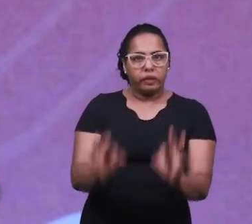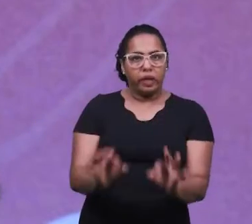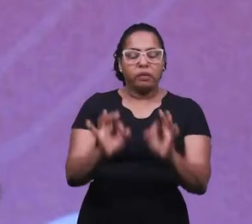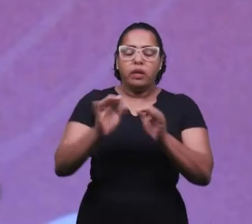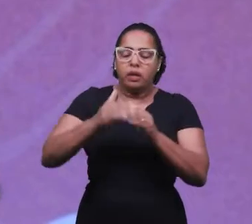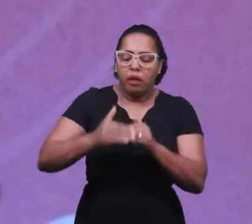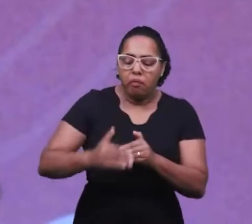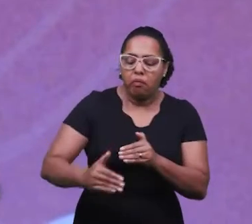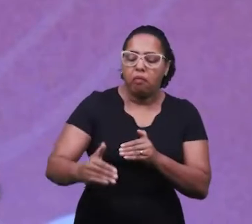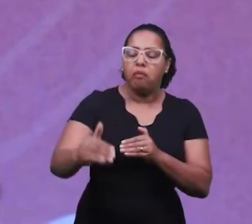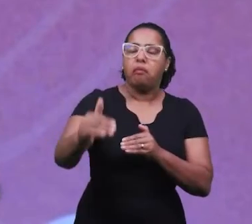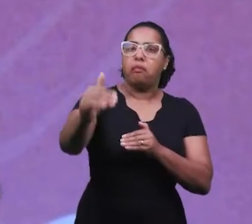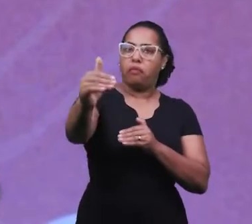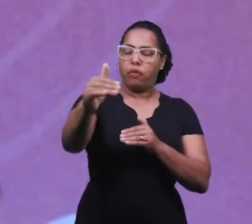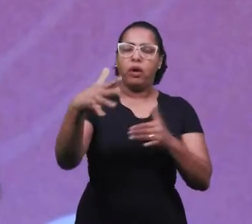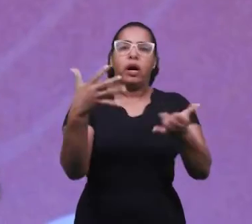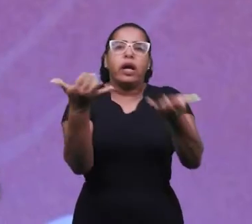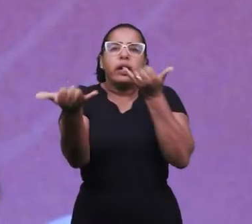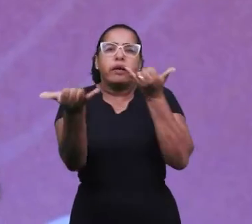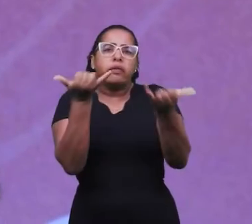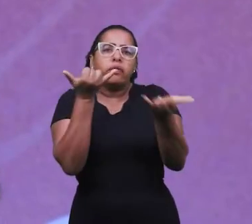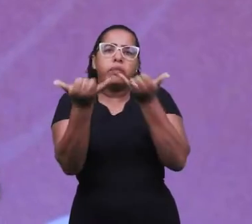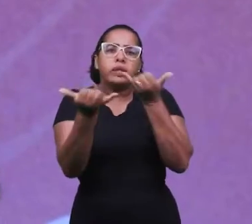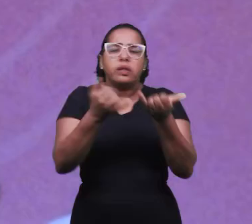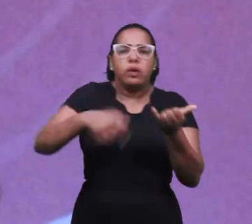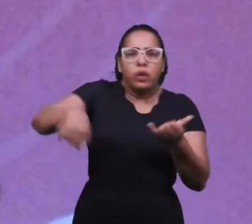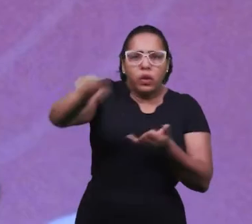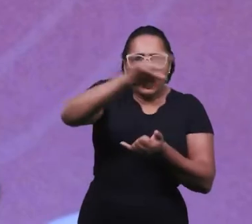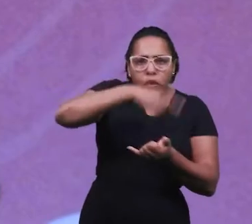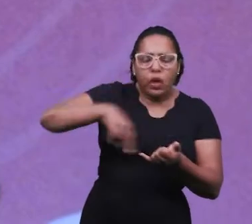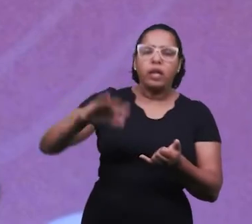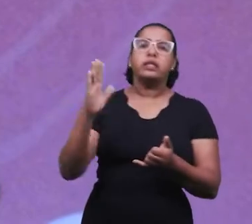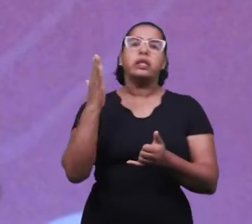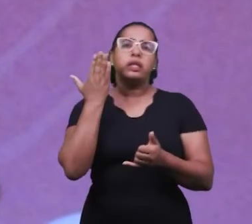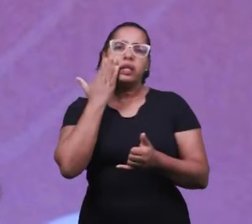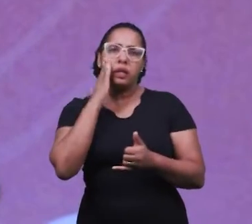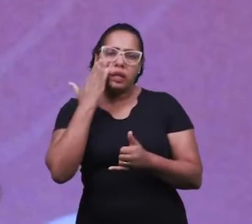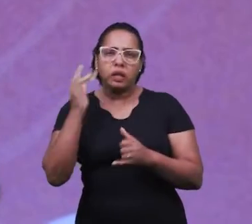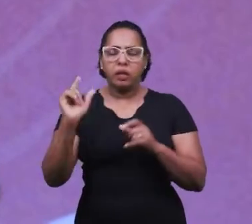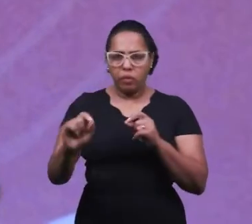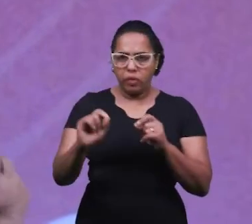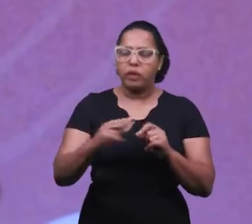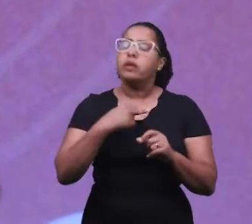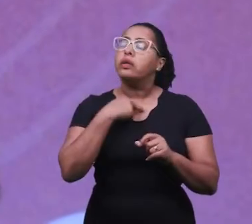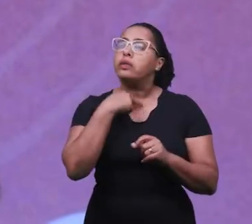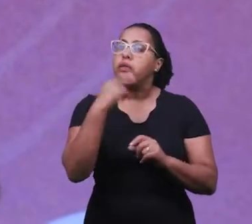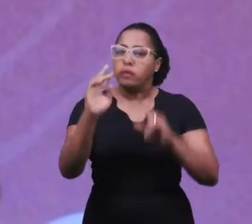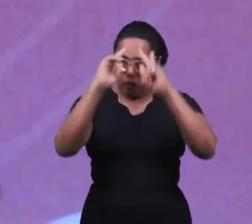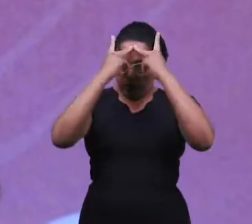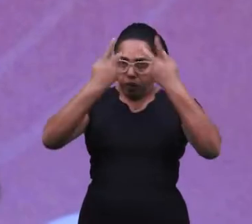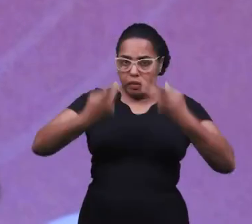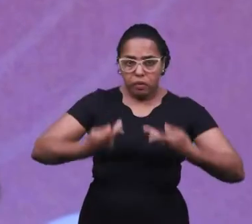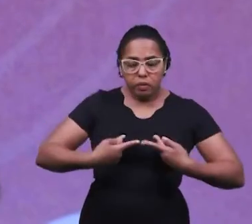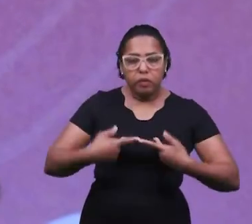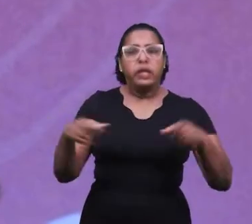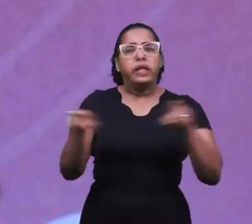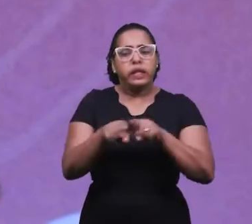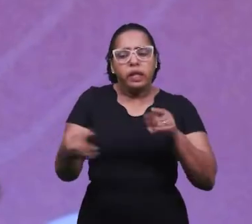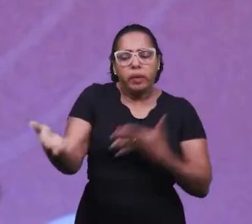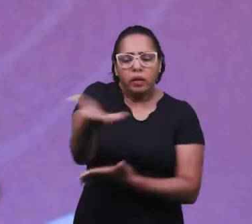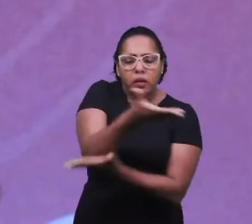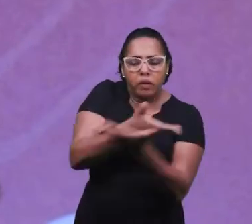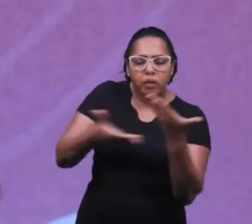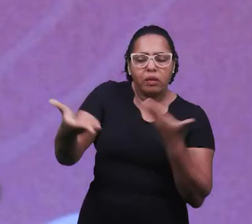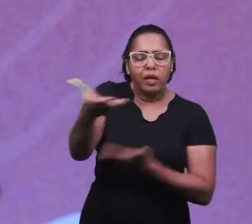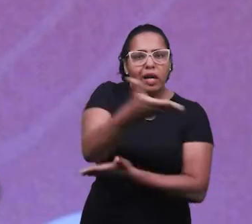a partir dessa informação, nós podemos considerar que a voz do ser humano também está participando